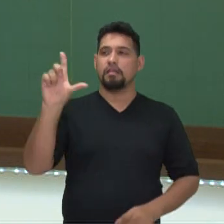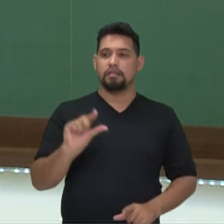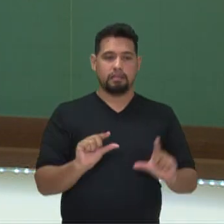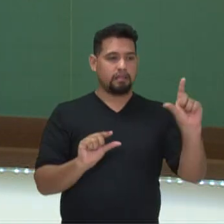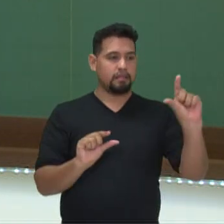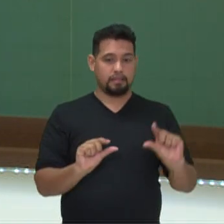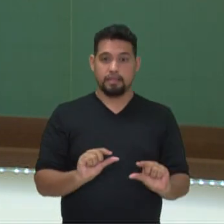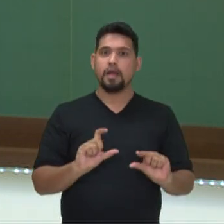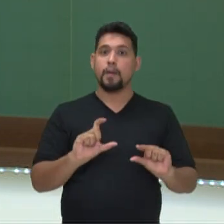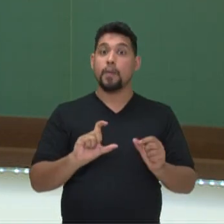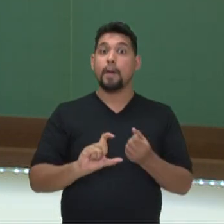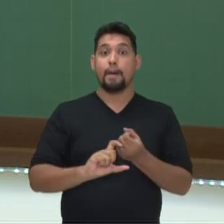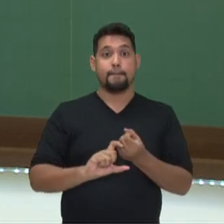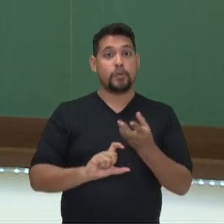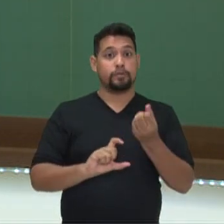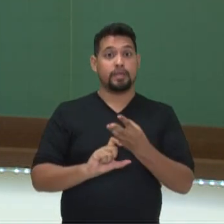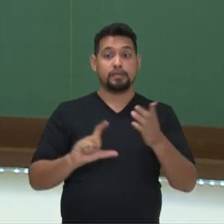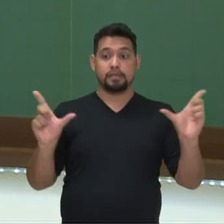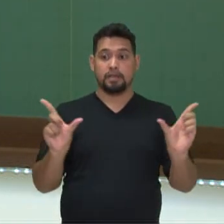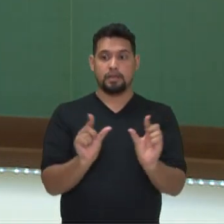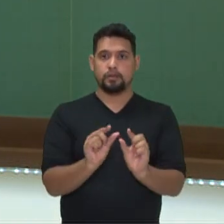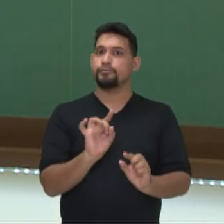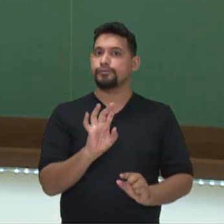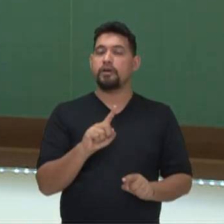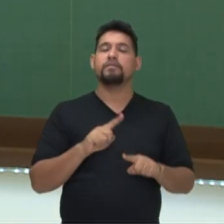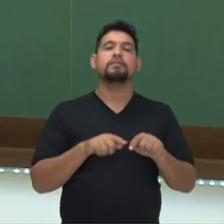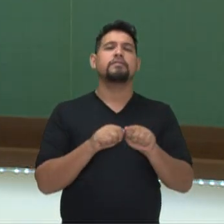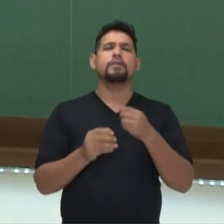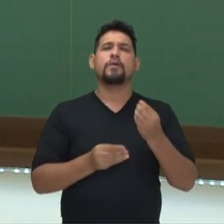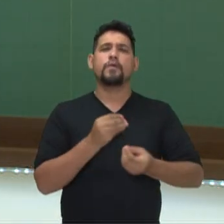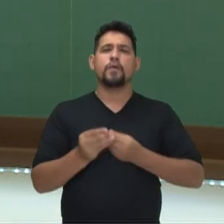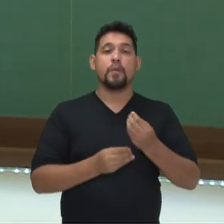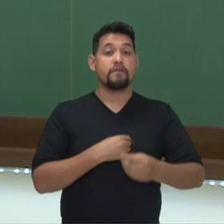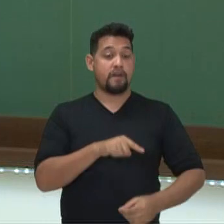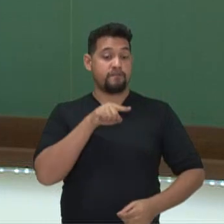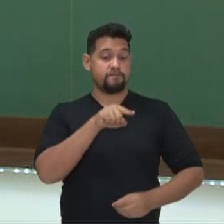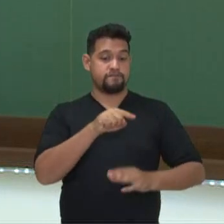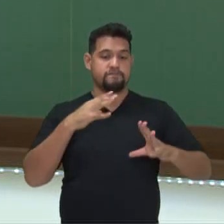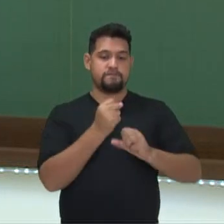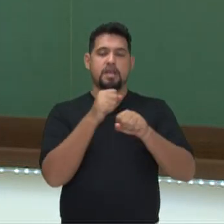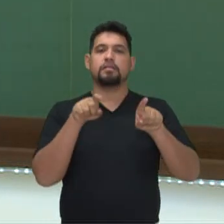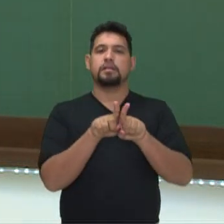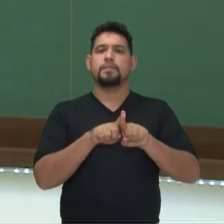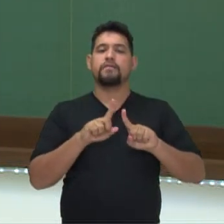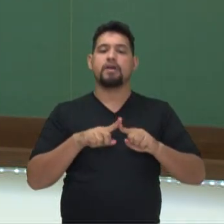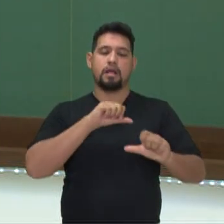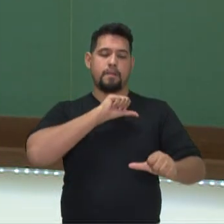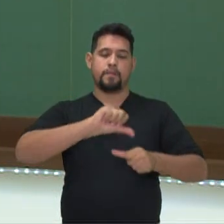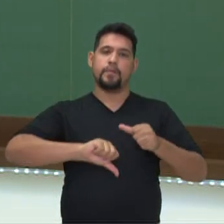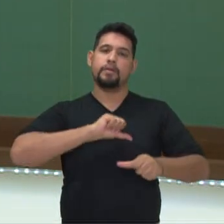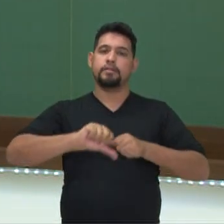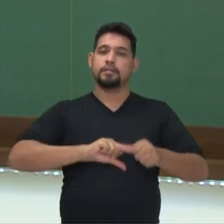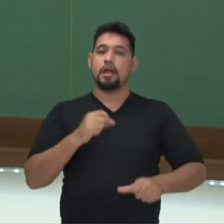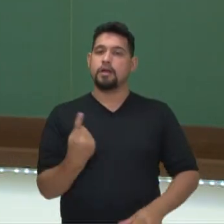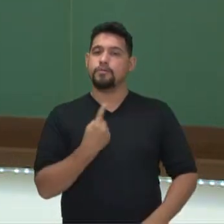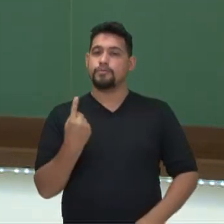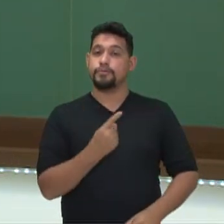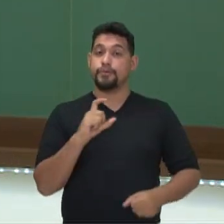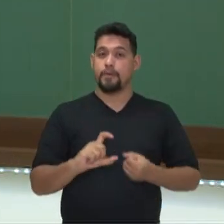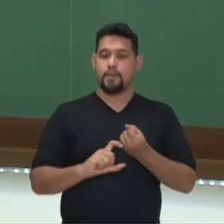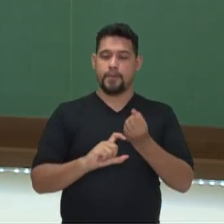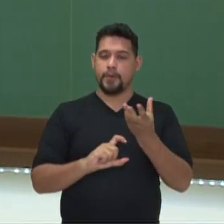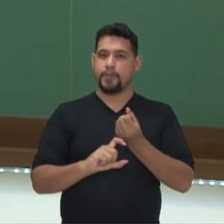única potência. Ou seja, vocês vão multiplicar os expoentes e vão transformar em um único